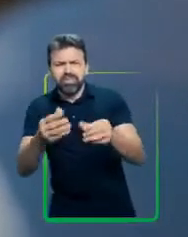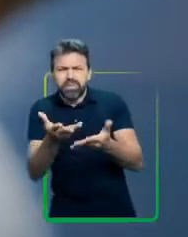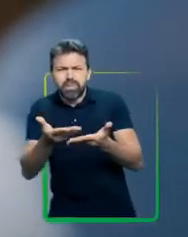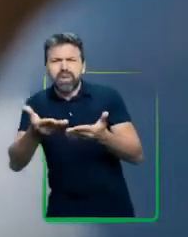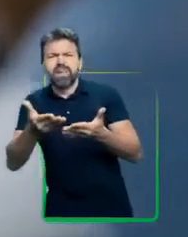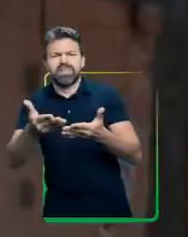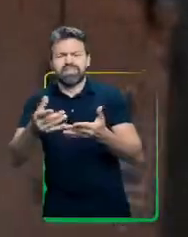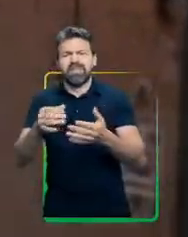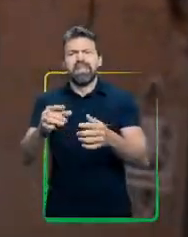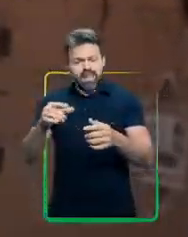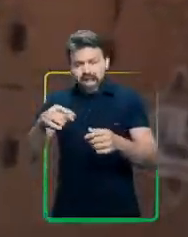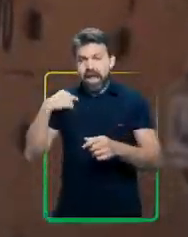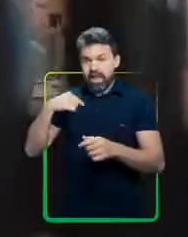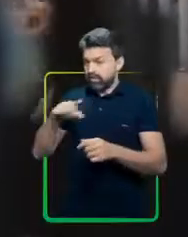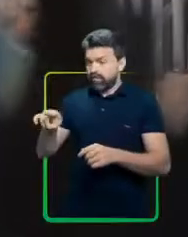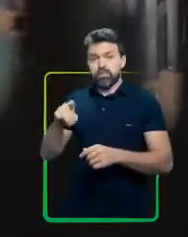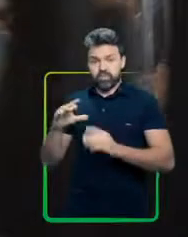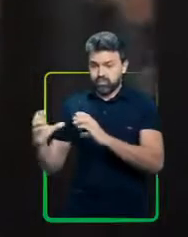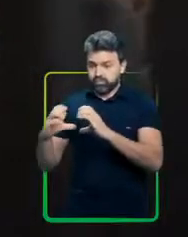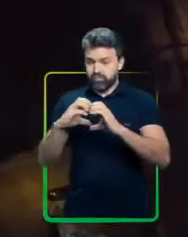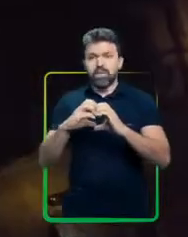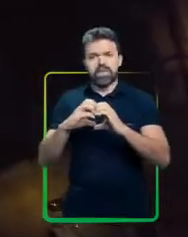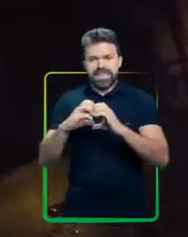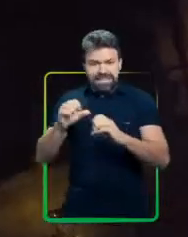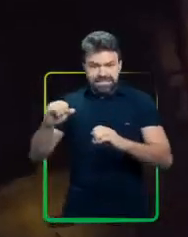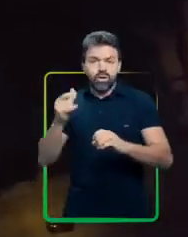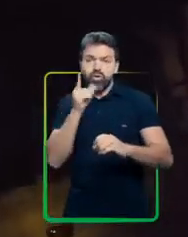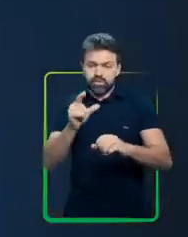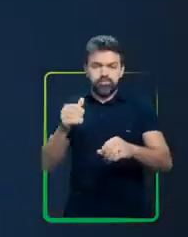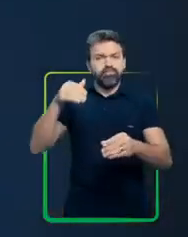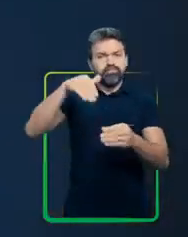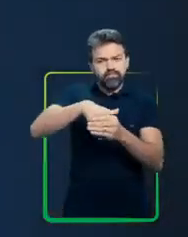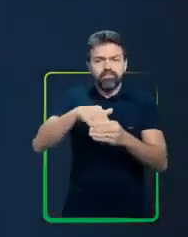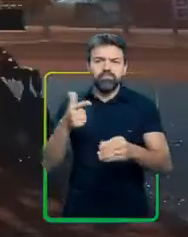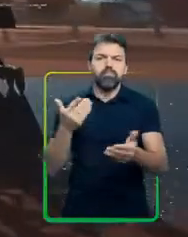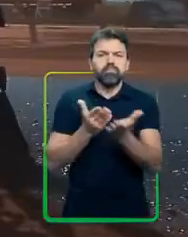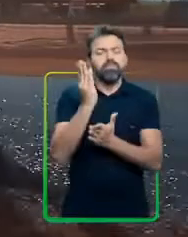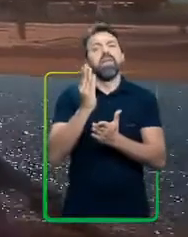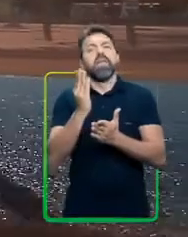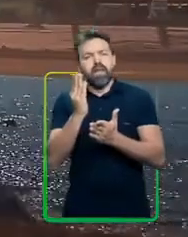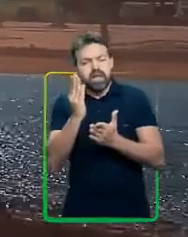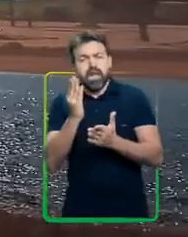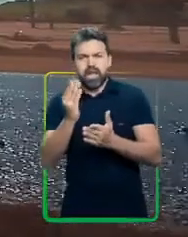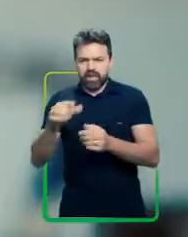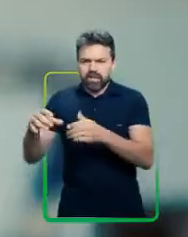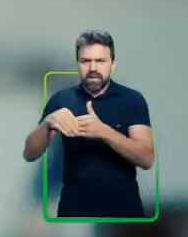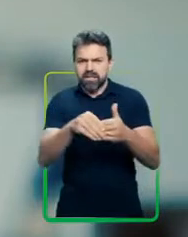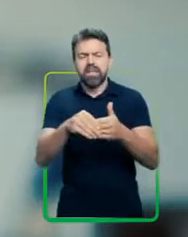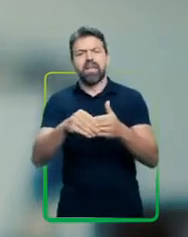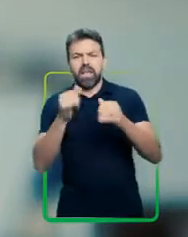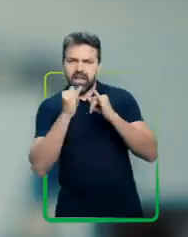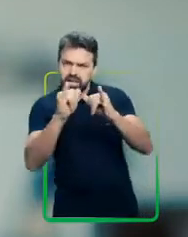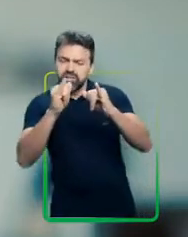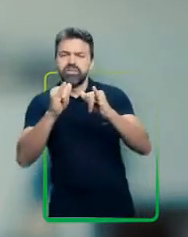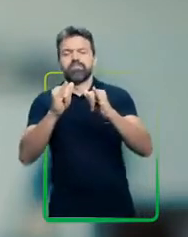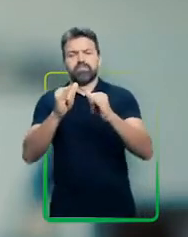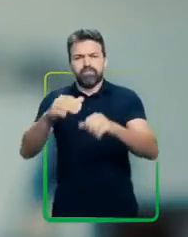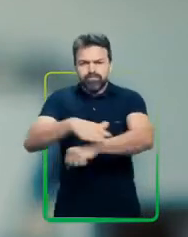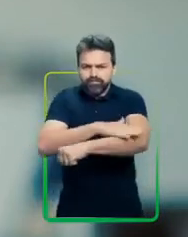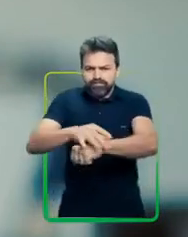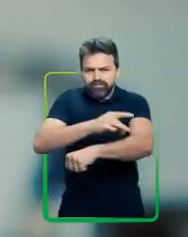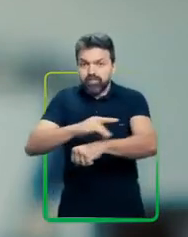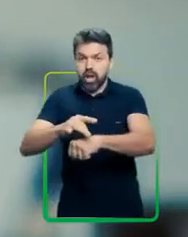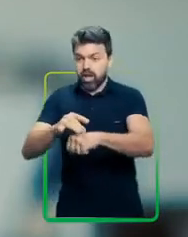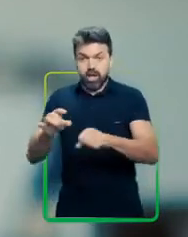prometeu pra gente, né, que se ela fosse eleita, ela ia trazer energia, asfalto. Quando a Tereza terminou o mandato de